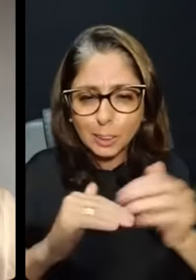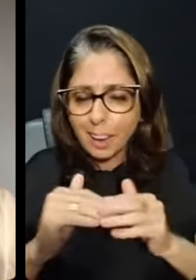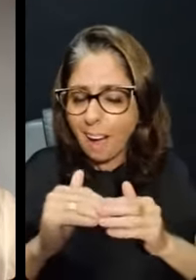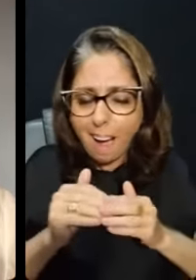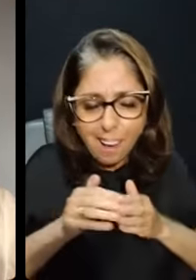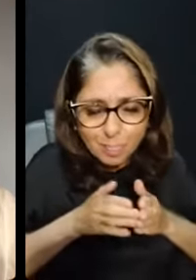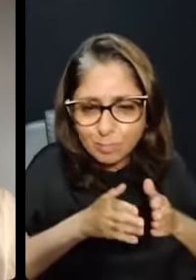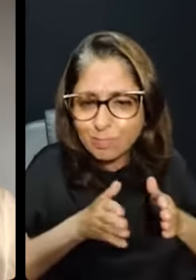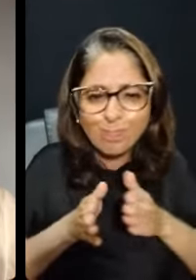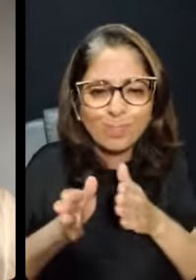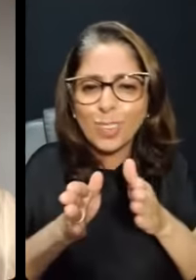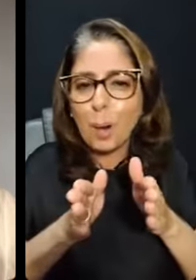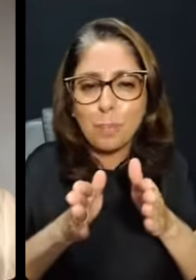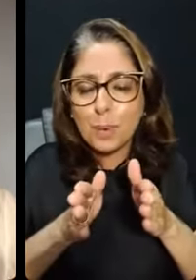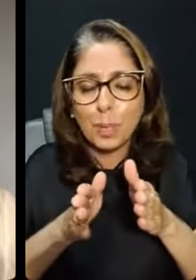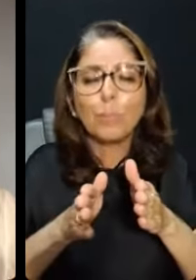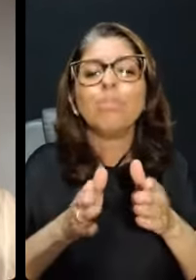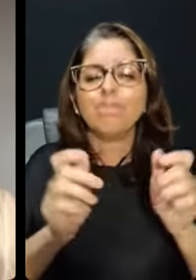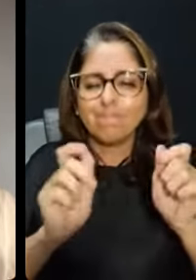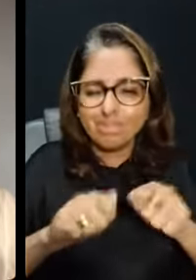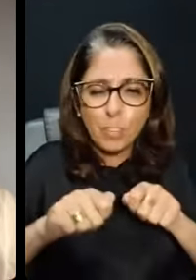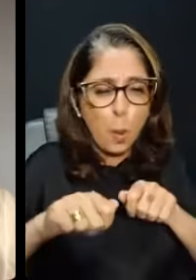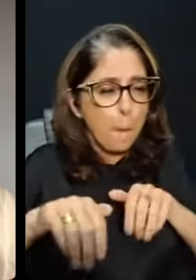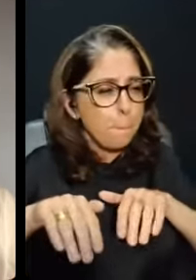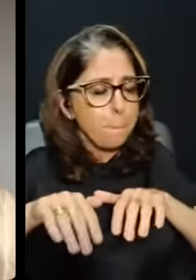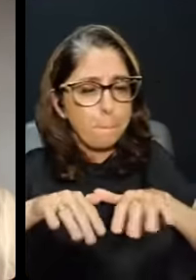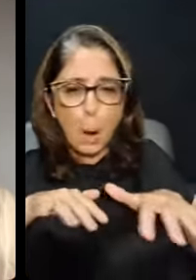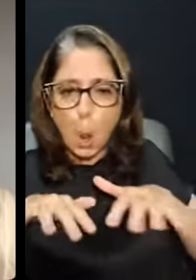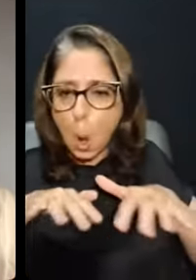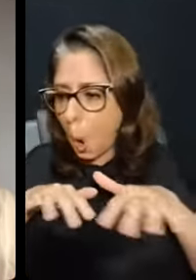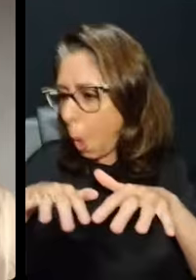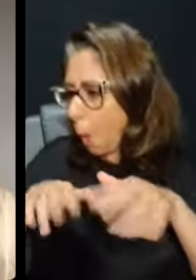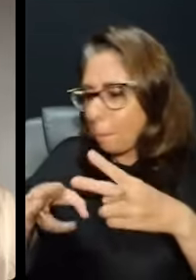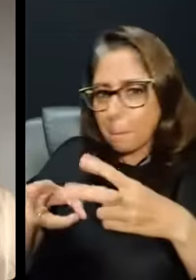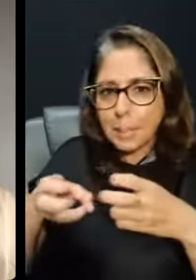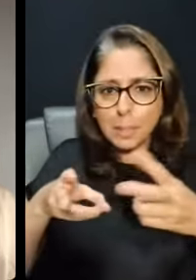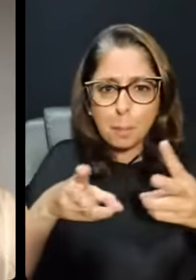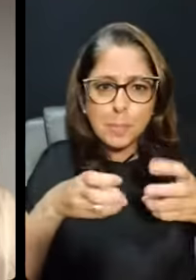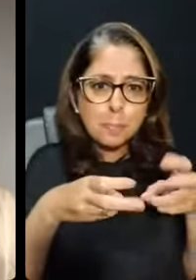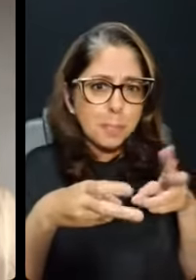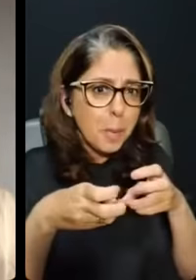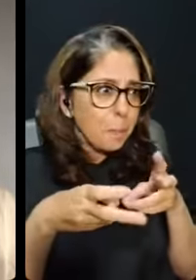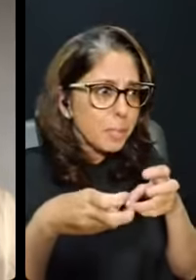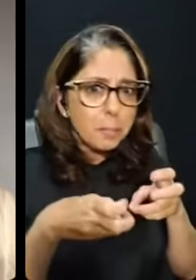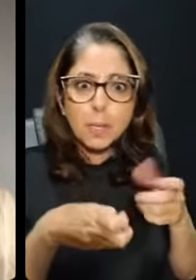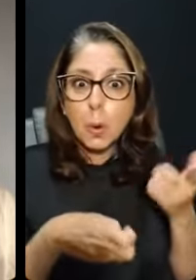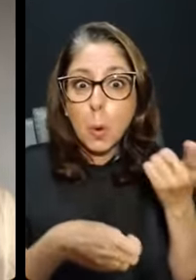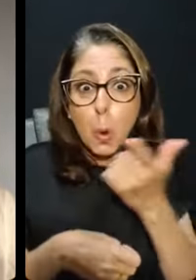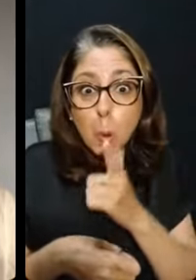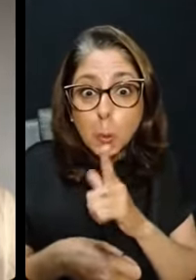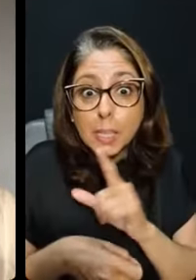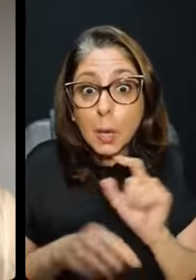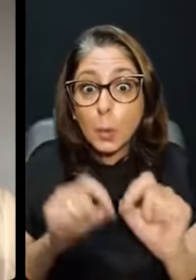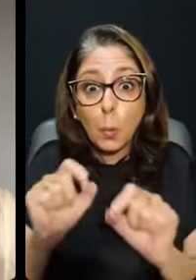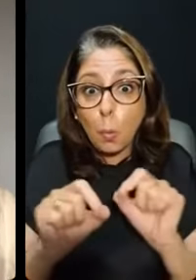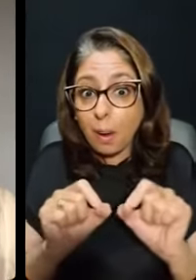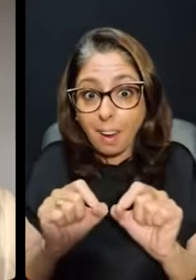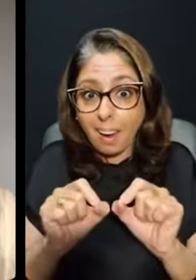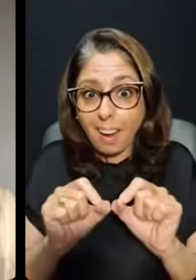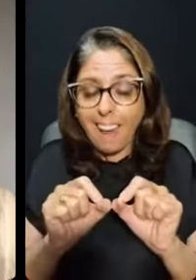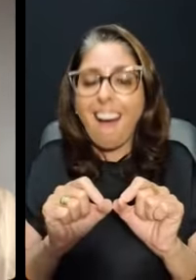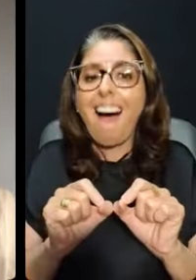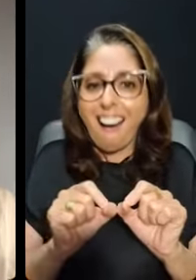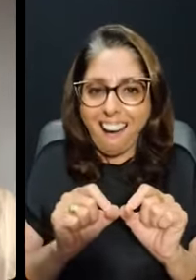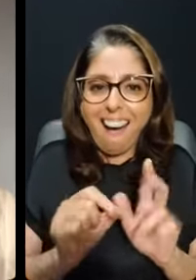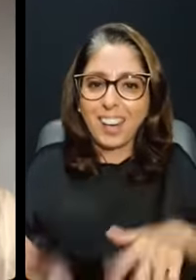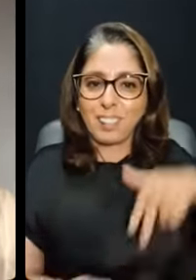a se movimentar. E aí quem está em volta, que estava muito confortável, sentadinho lá na sua cadeira, olhando, percebe que